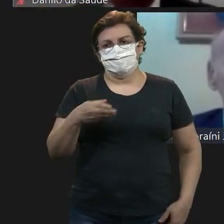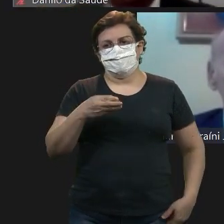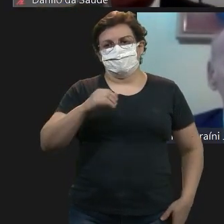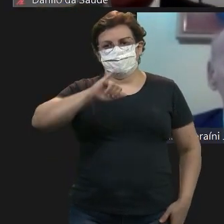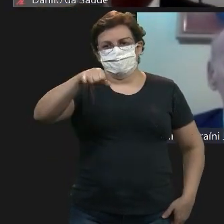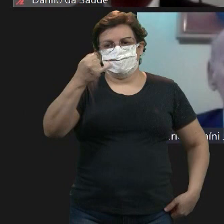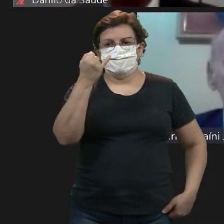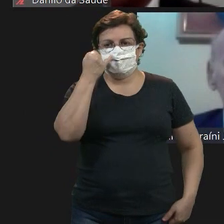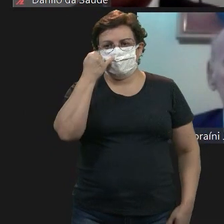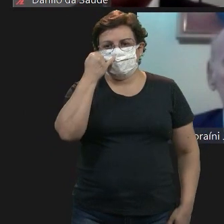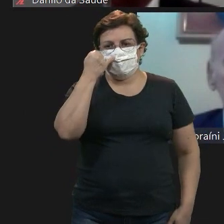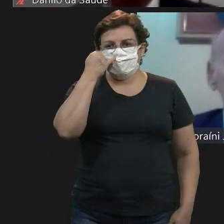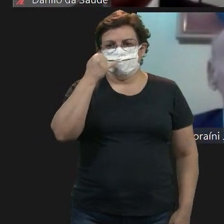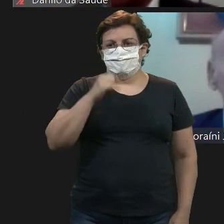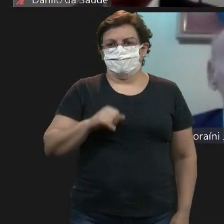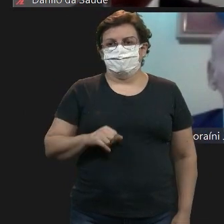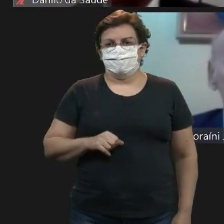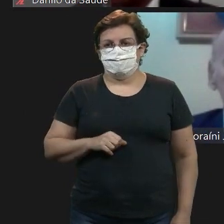do Bar.